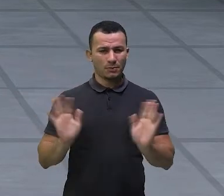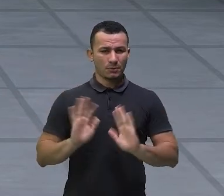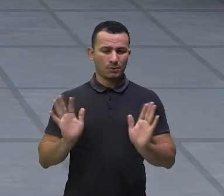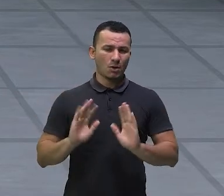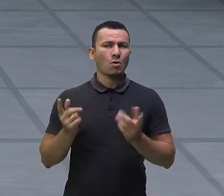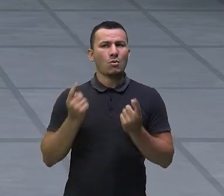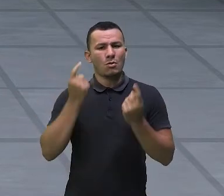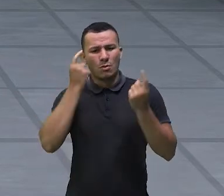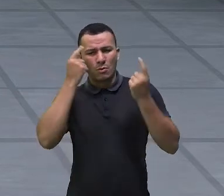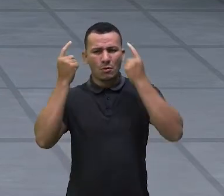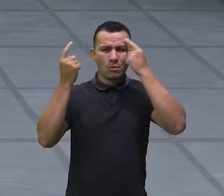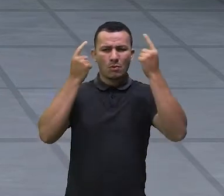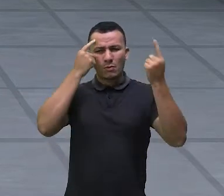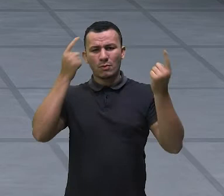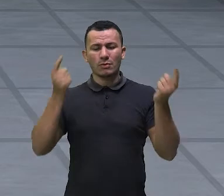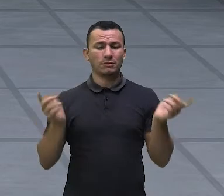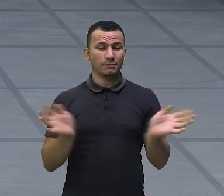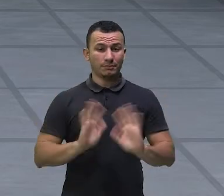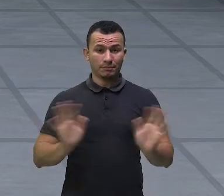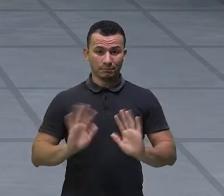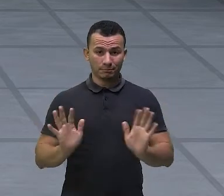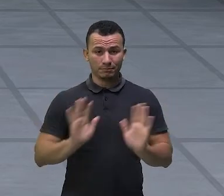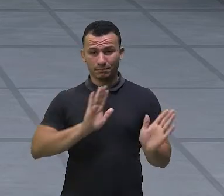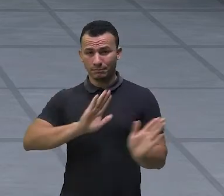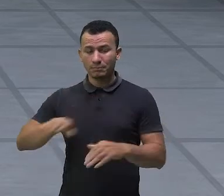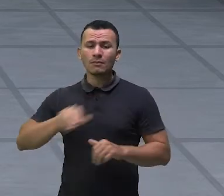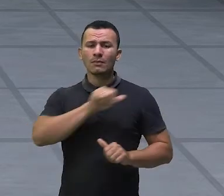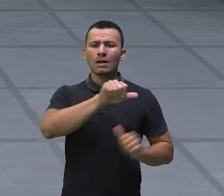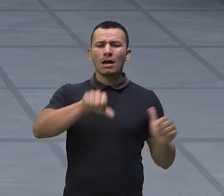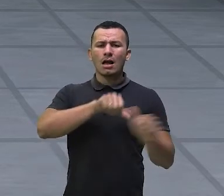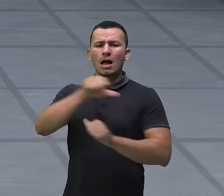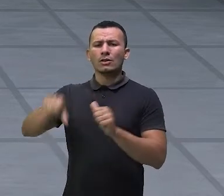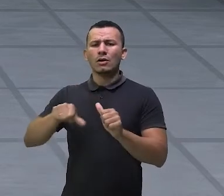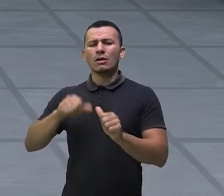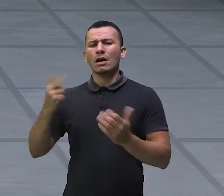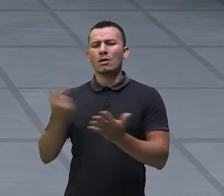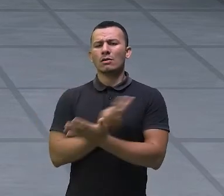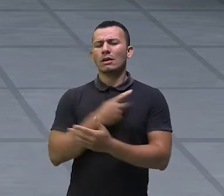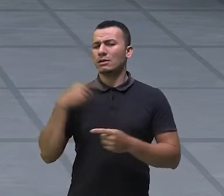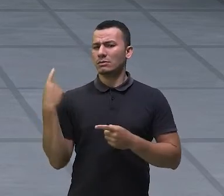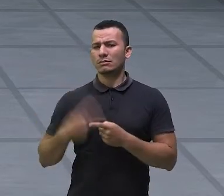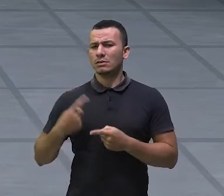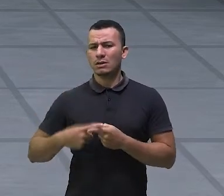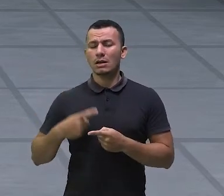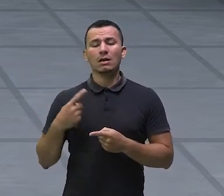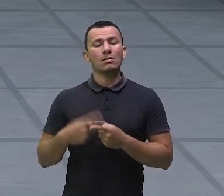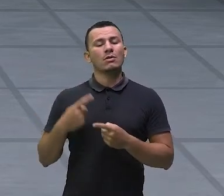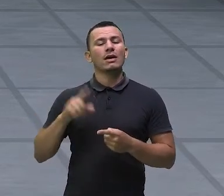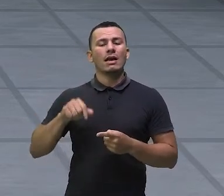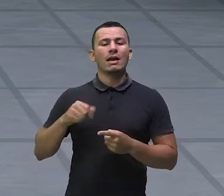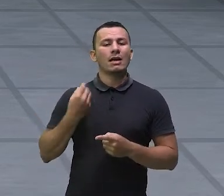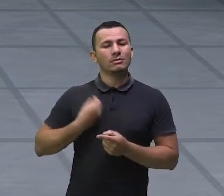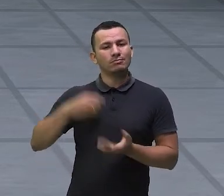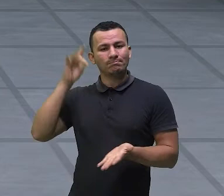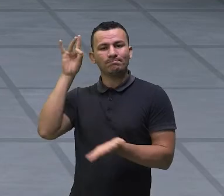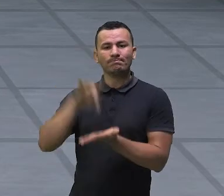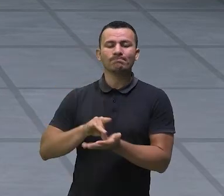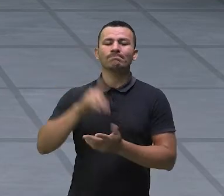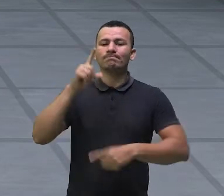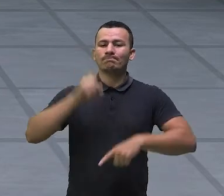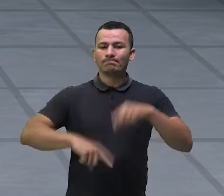as ideias. Na verdade, essas mudanças são influenciadas pela realidade